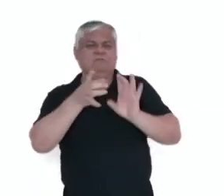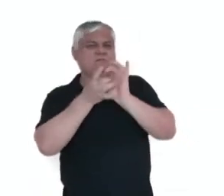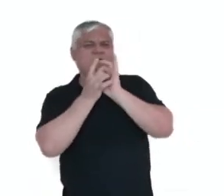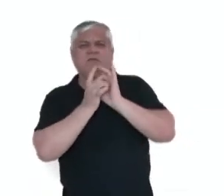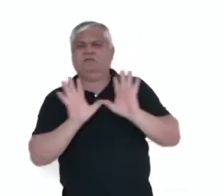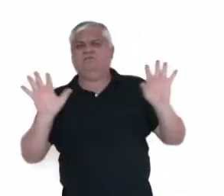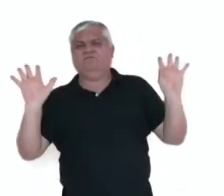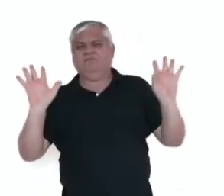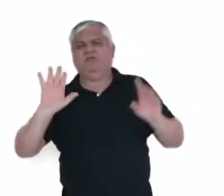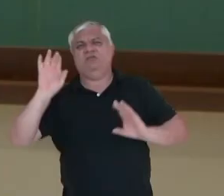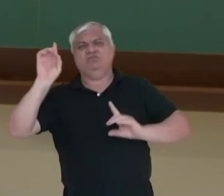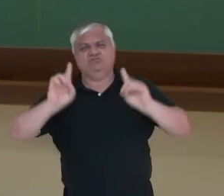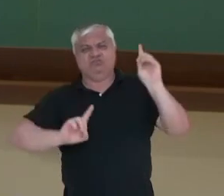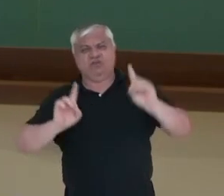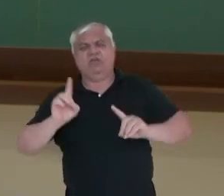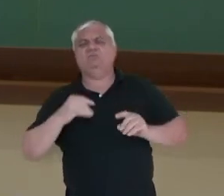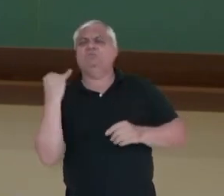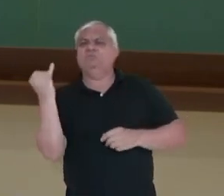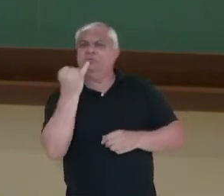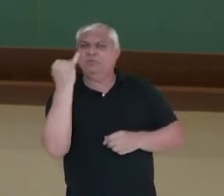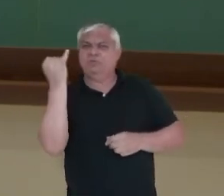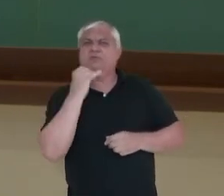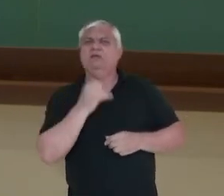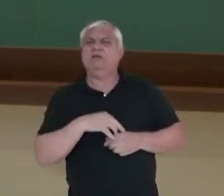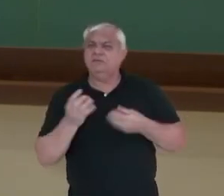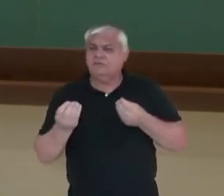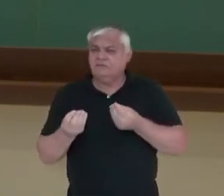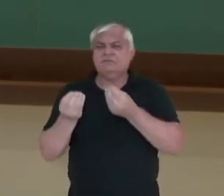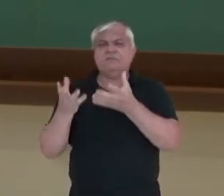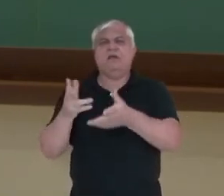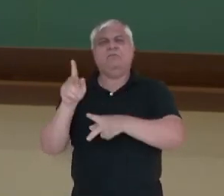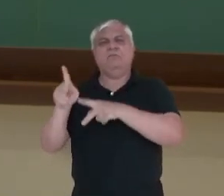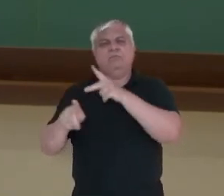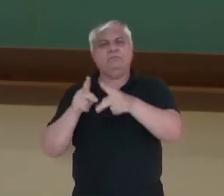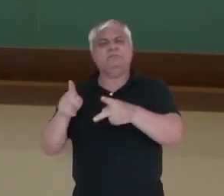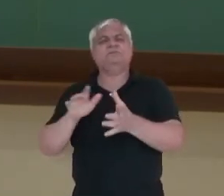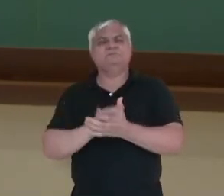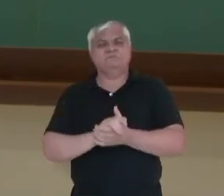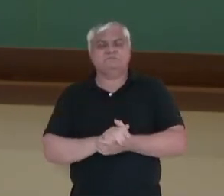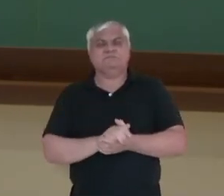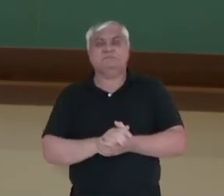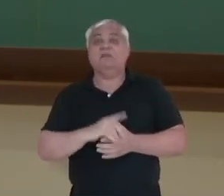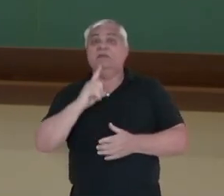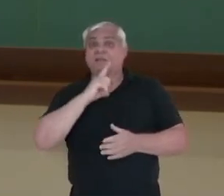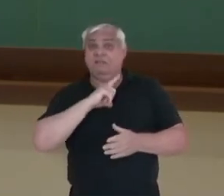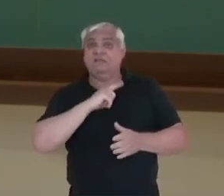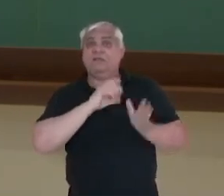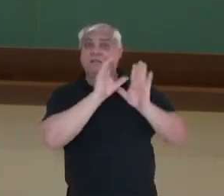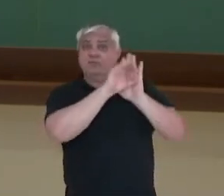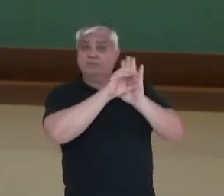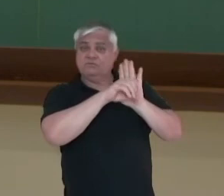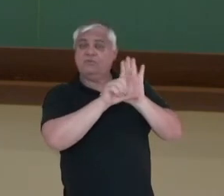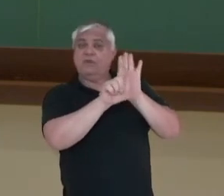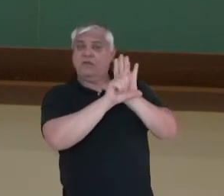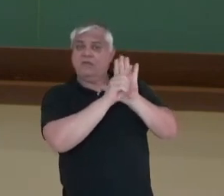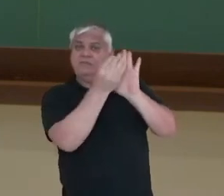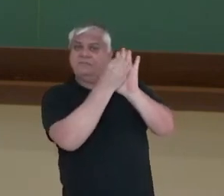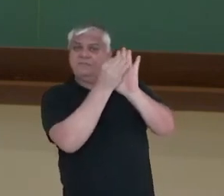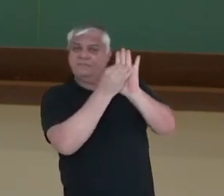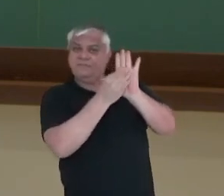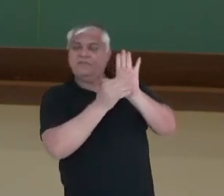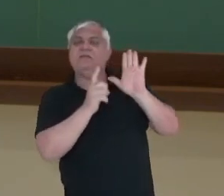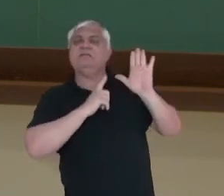são direitos importantes que devem ser garantidos, inclusive aparecem na nossa Constituição, aparecem